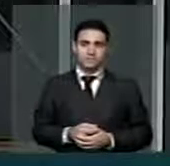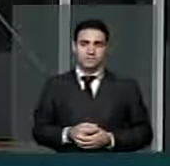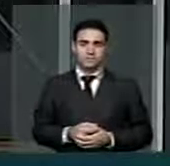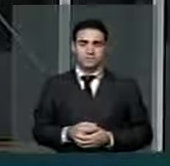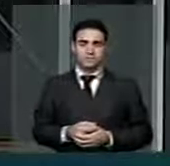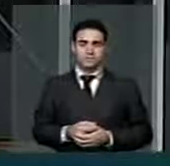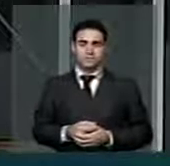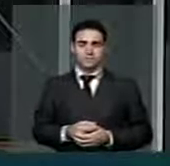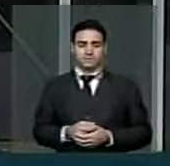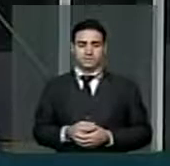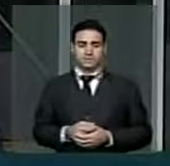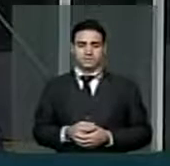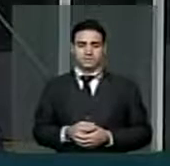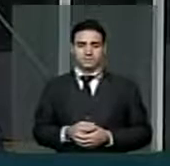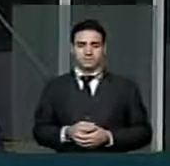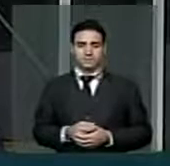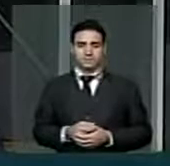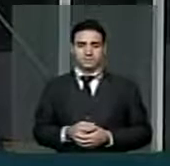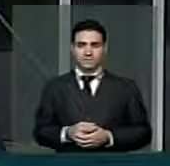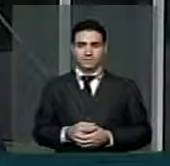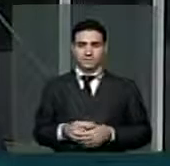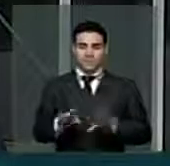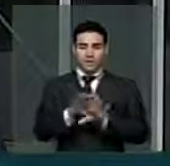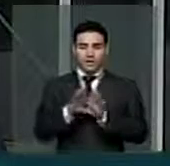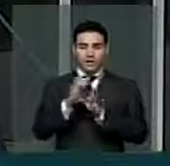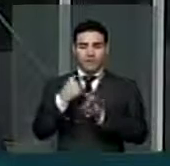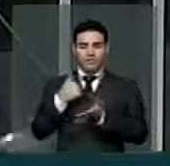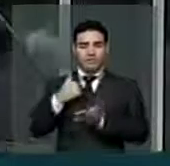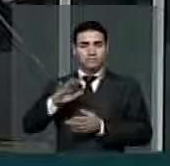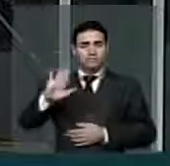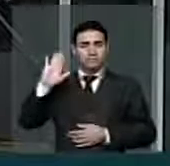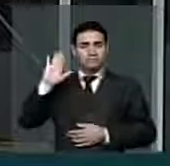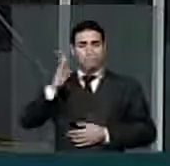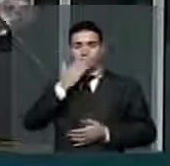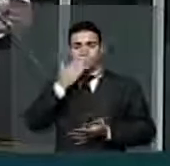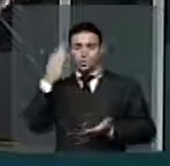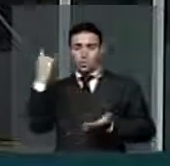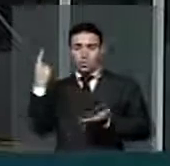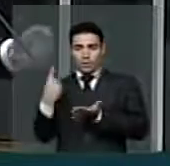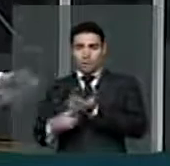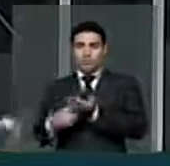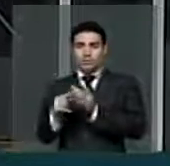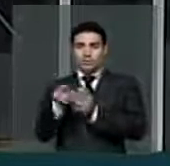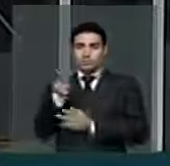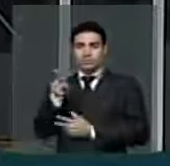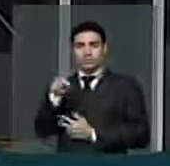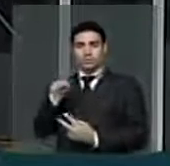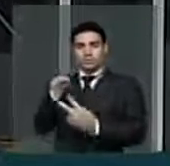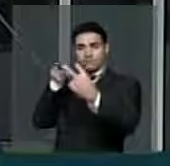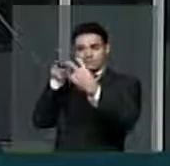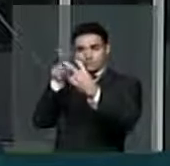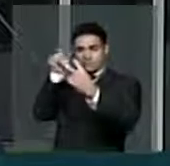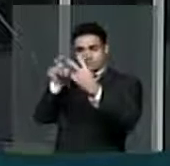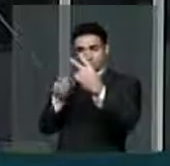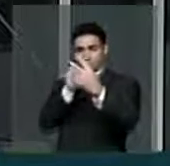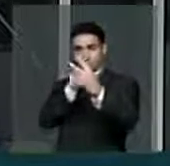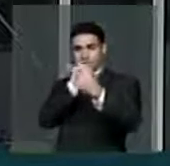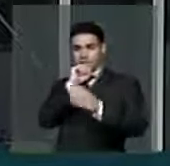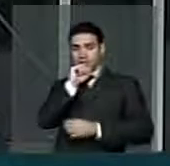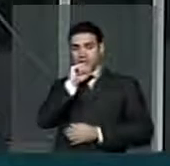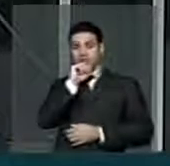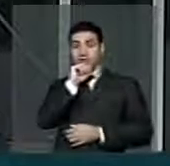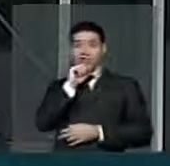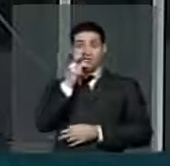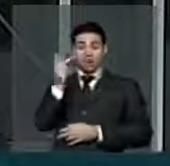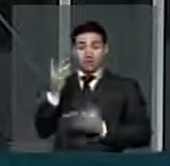e, sobretudo, me comprometi com ela, olhando nos seus olhos de mãe, que neste Dia